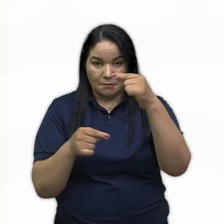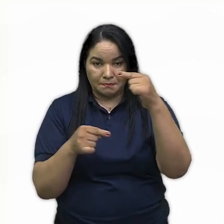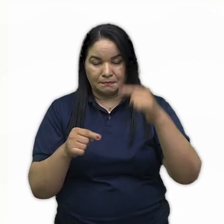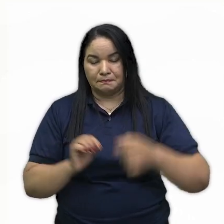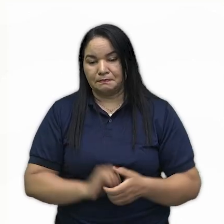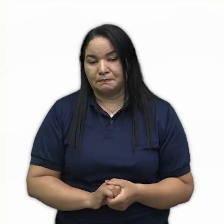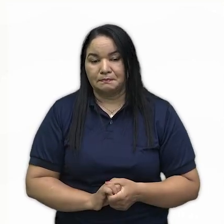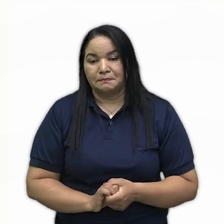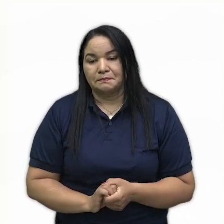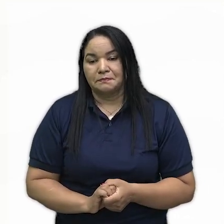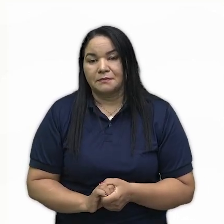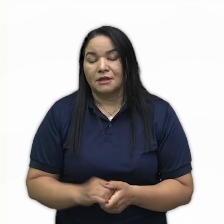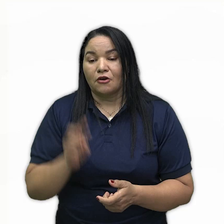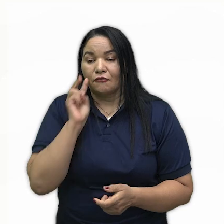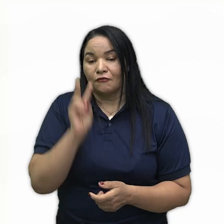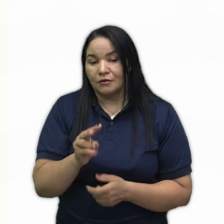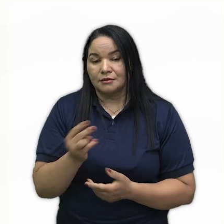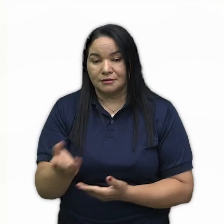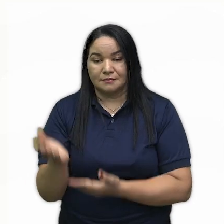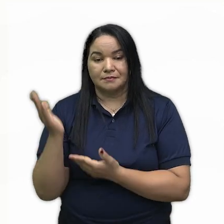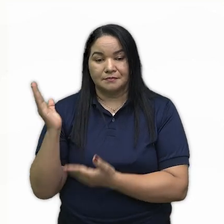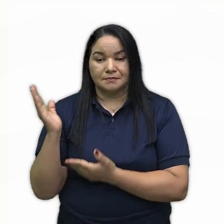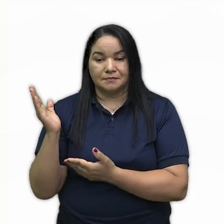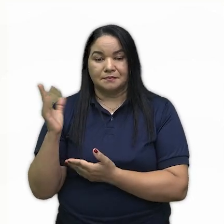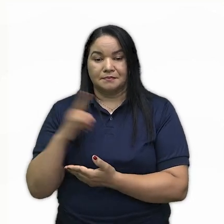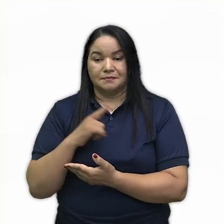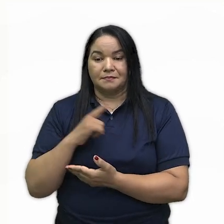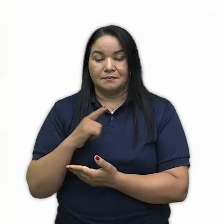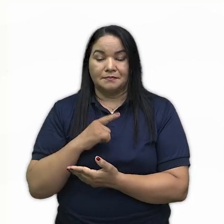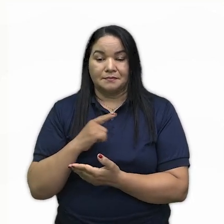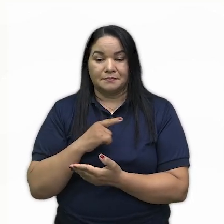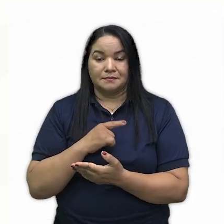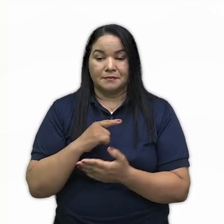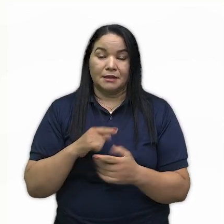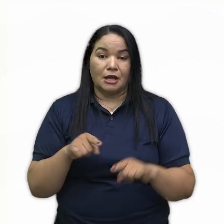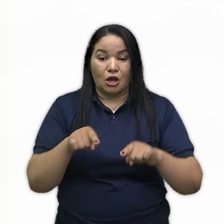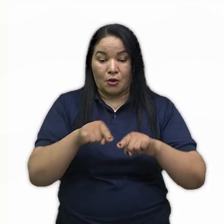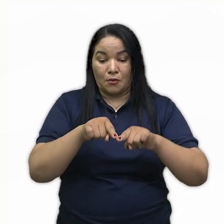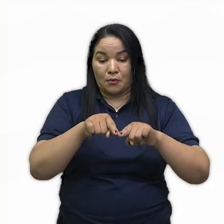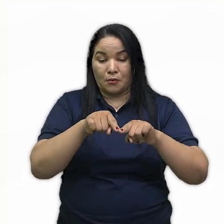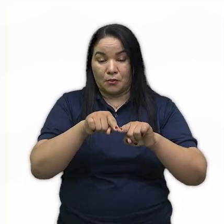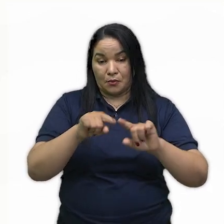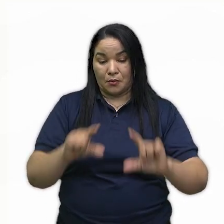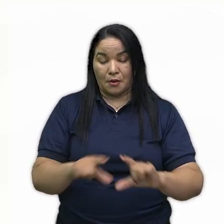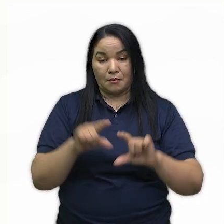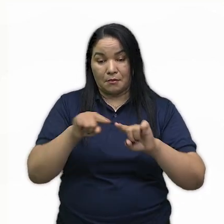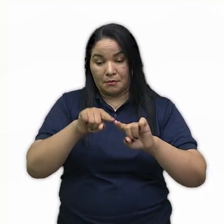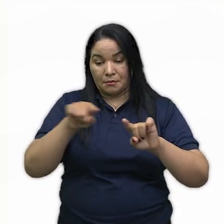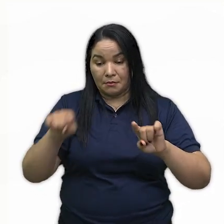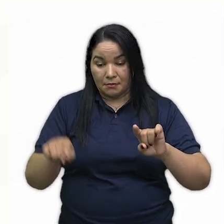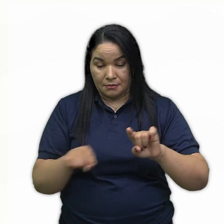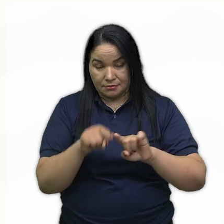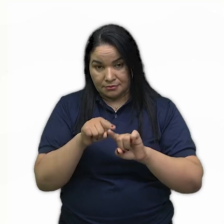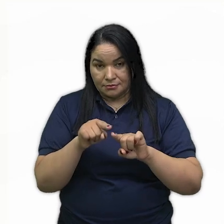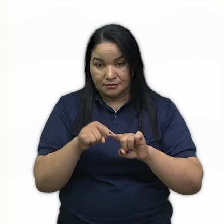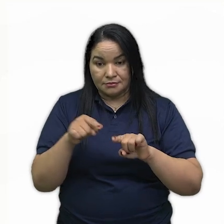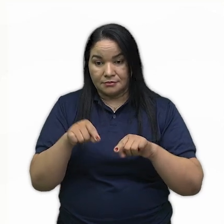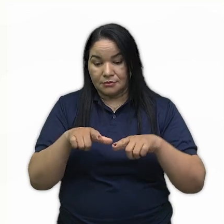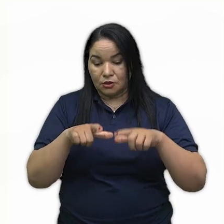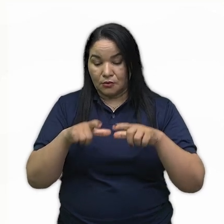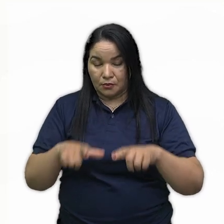Então, observe bem aqui, olha, as bases circulares em cima